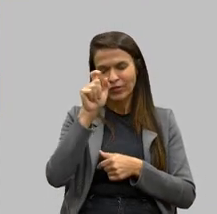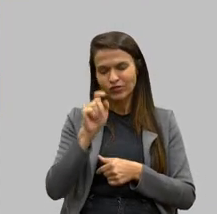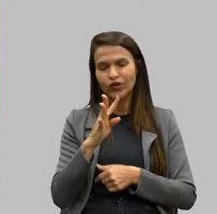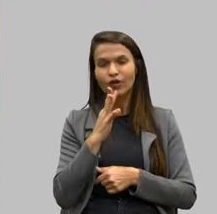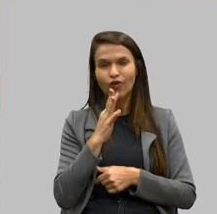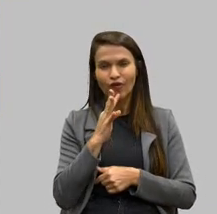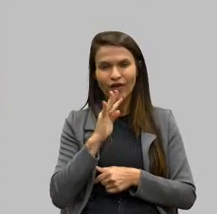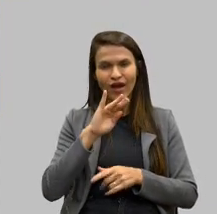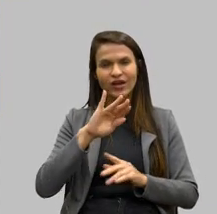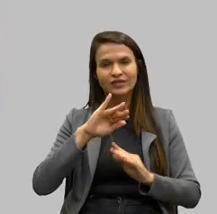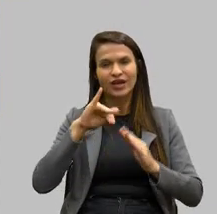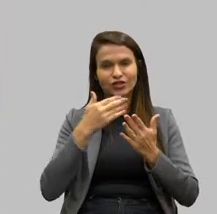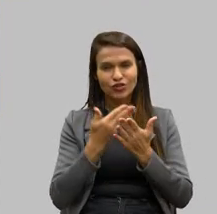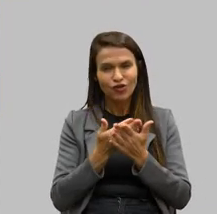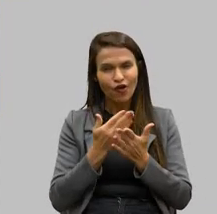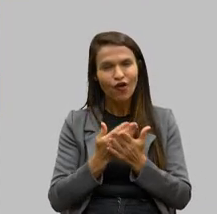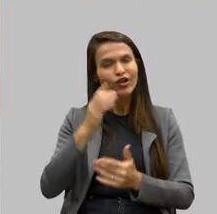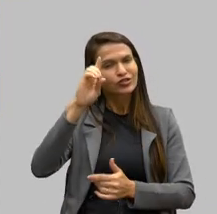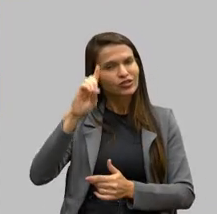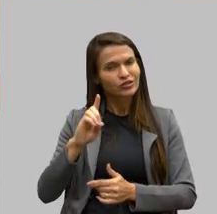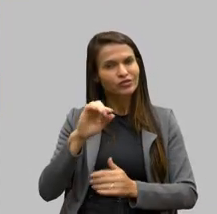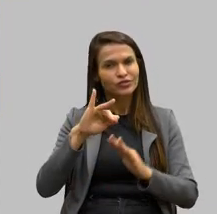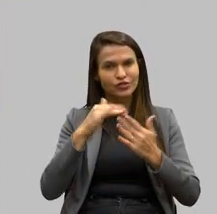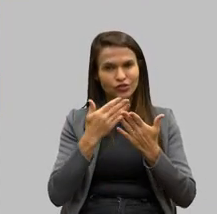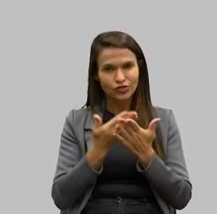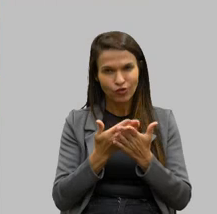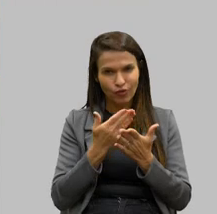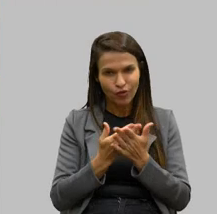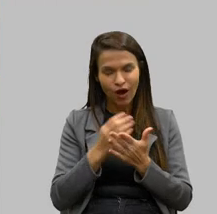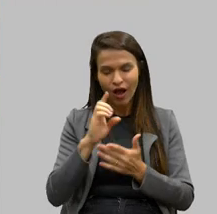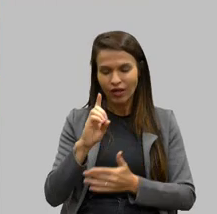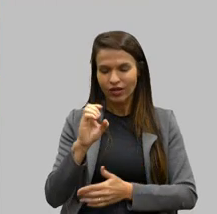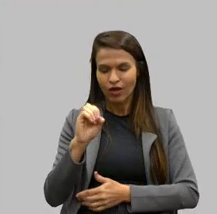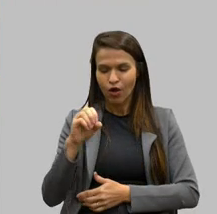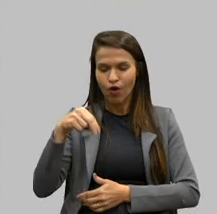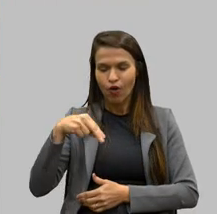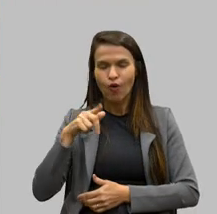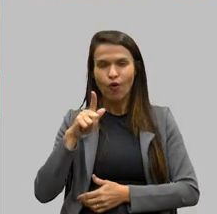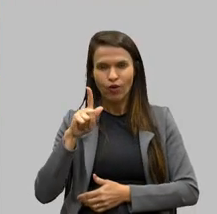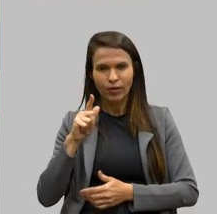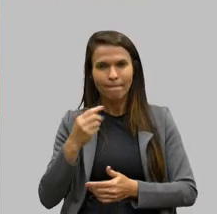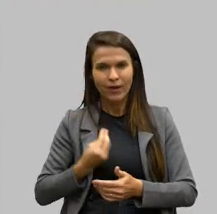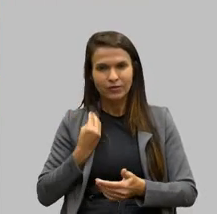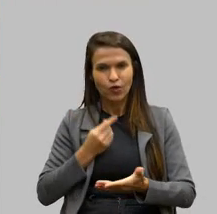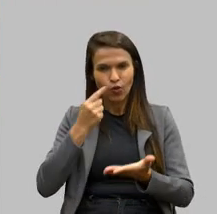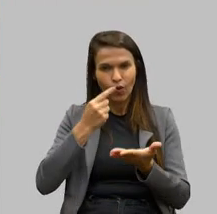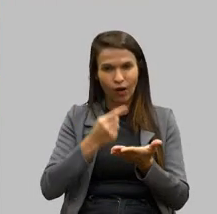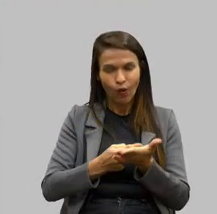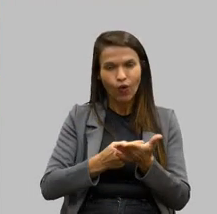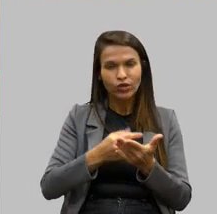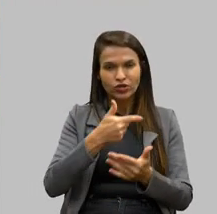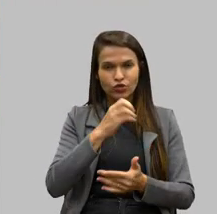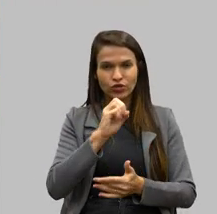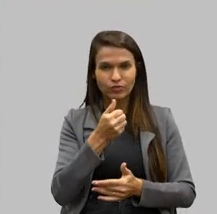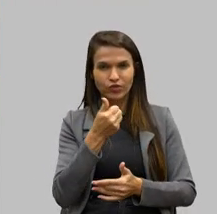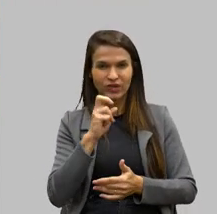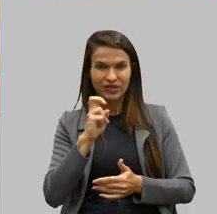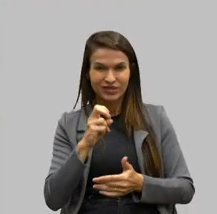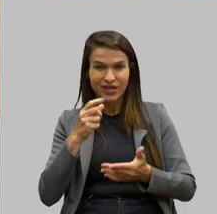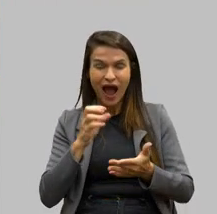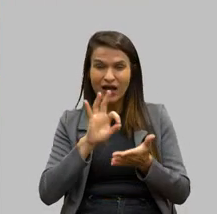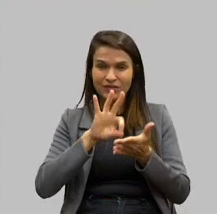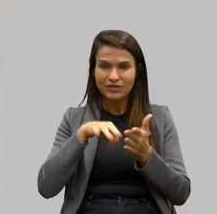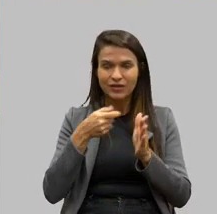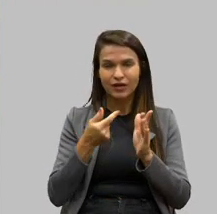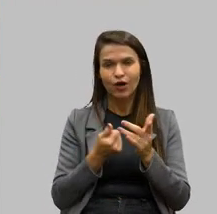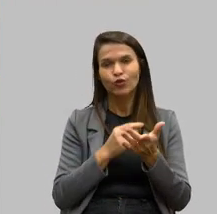Diretor de escola, a deung participou do acordo em 2015, assinando o acordo que